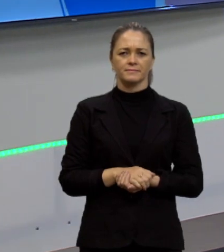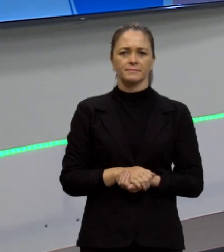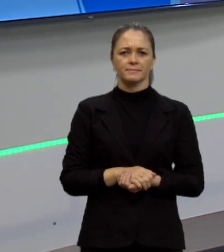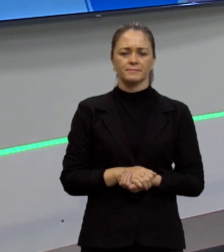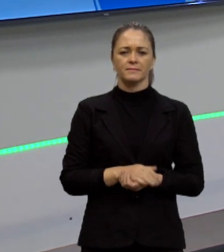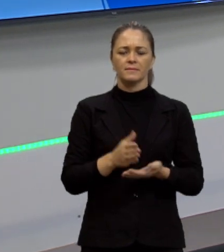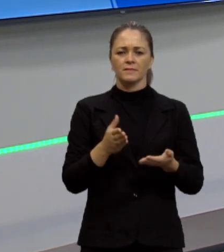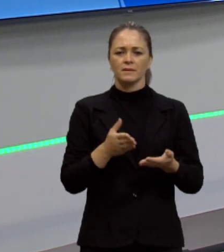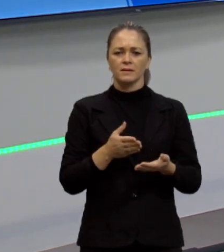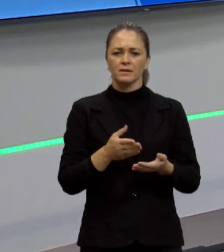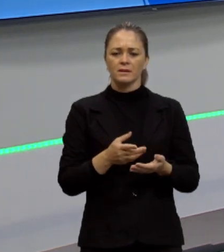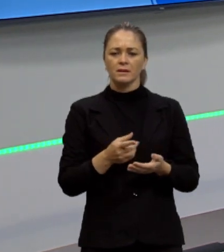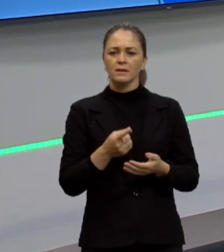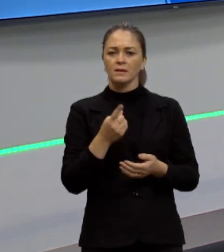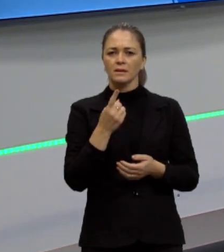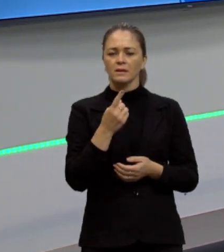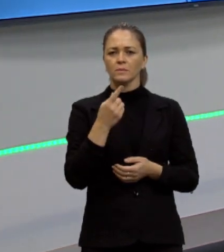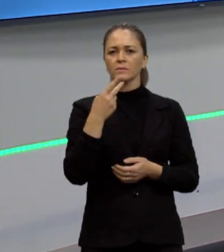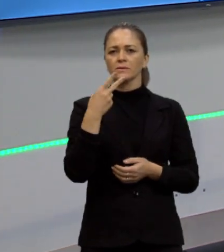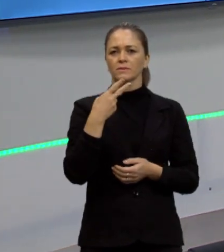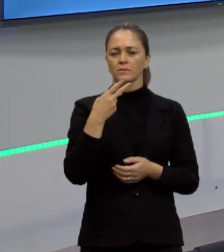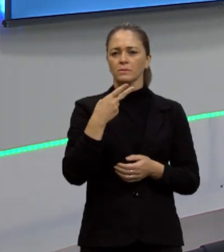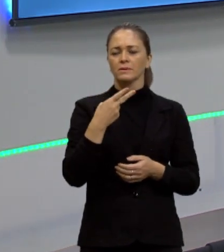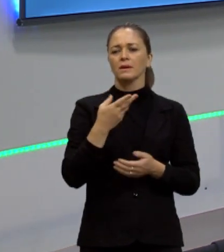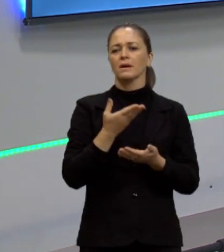Hoje é a nossa 12ª aula.